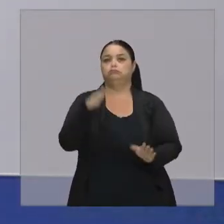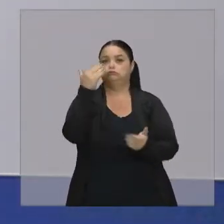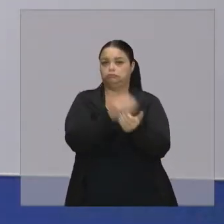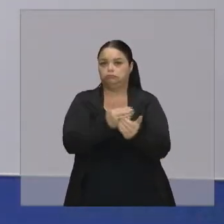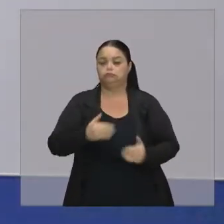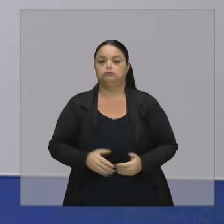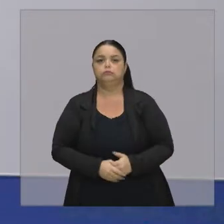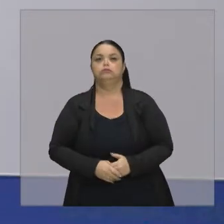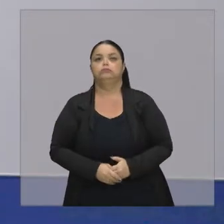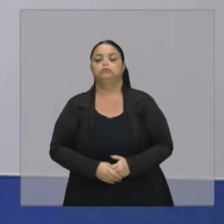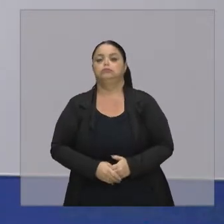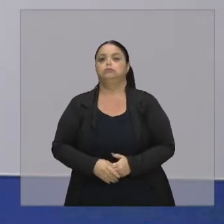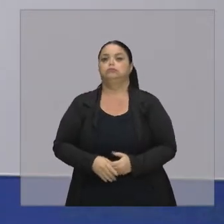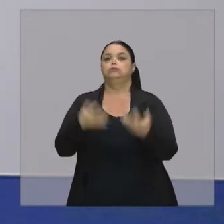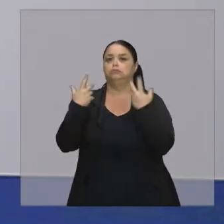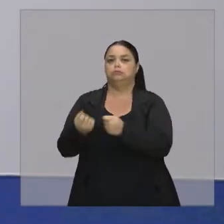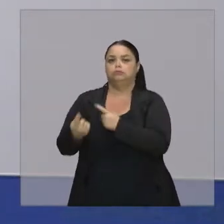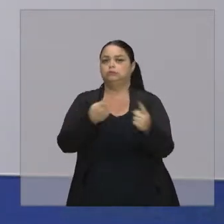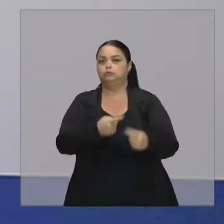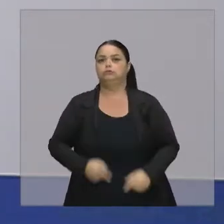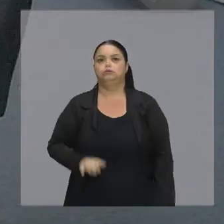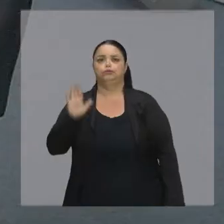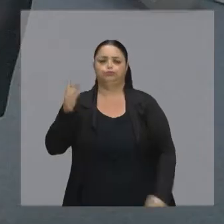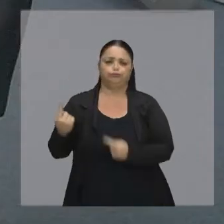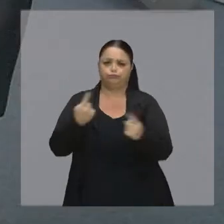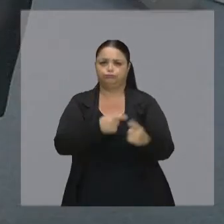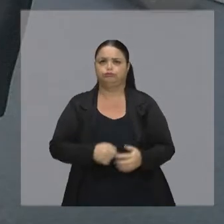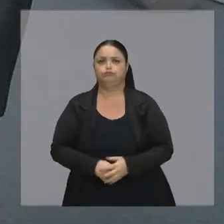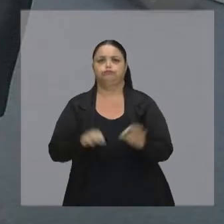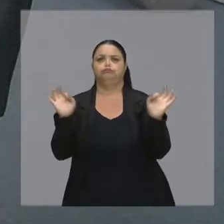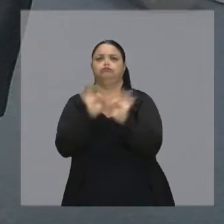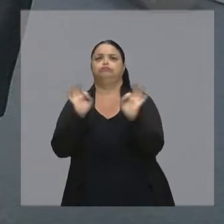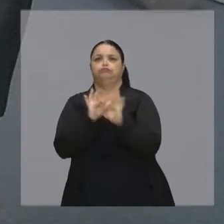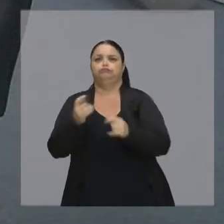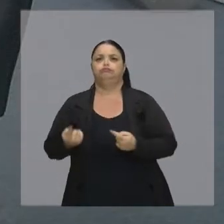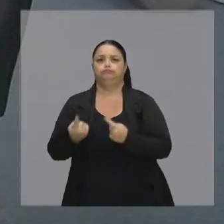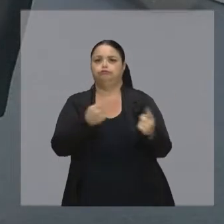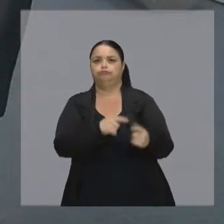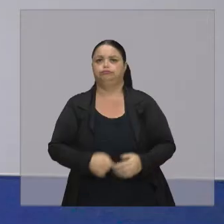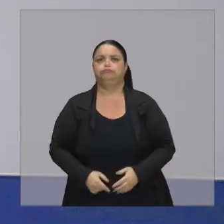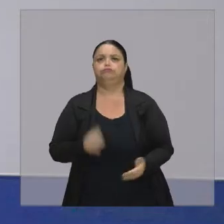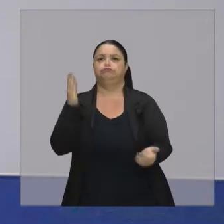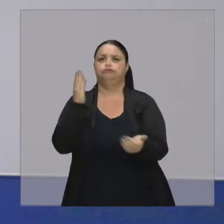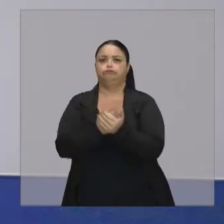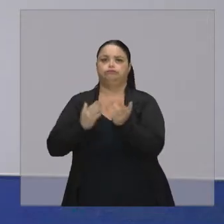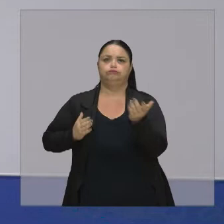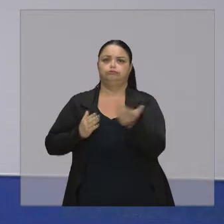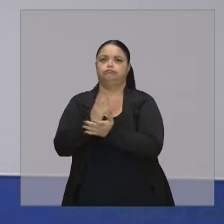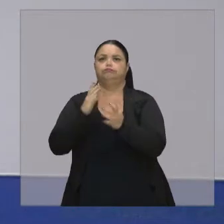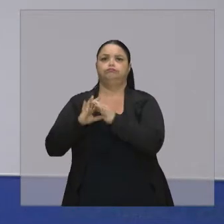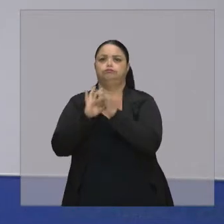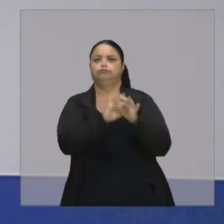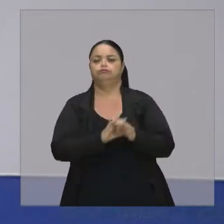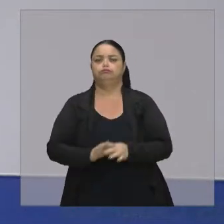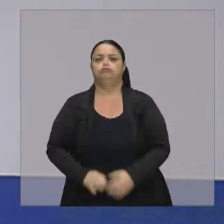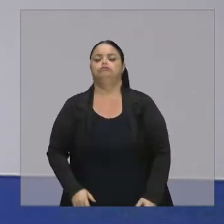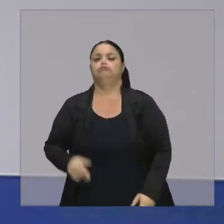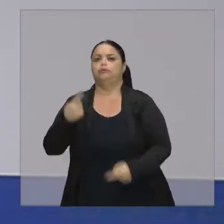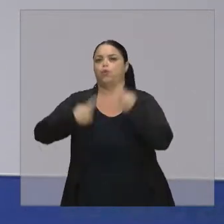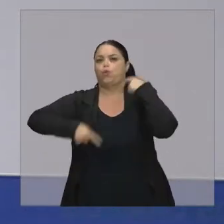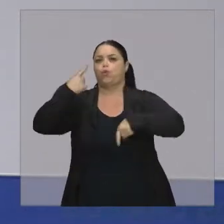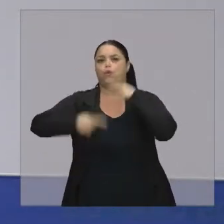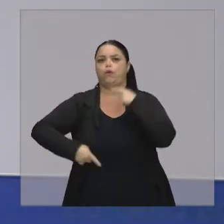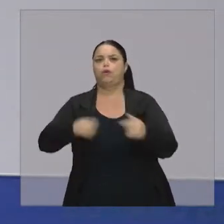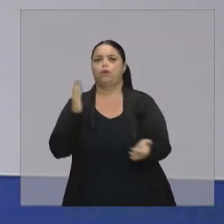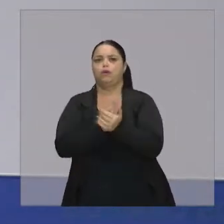processo. Vereadores favoráveis, permaneçam em comissão. Os contrários se manifestem. Nenhuma manifestação contrária. Processo aprovado por unanimidade. Em discussão, o